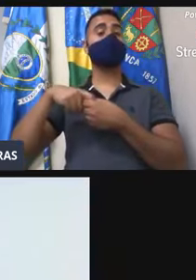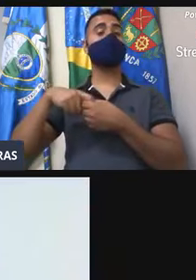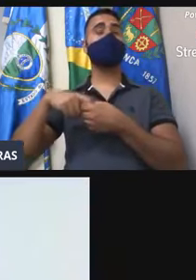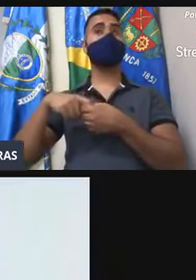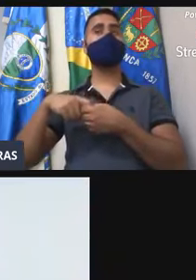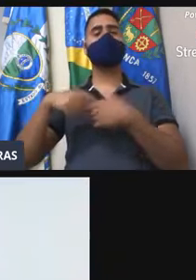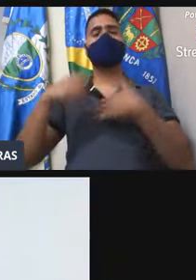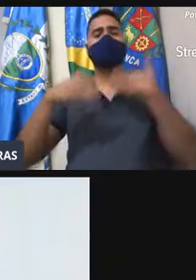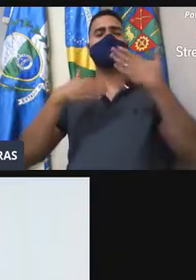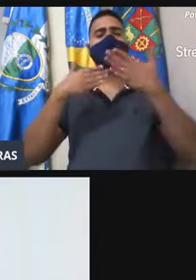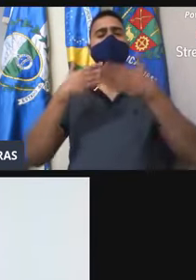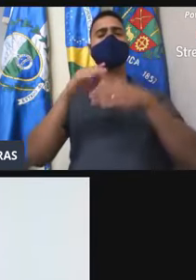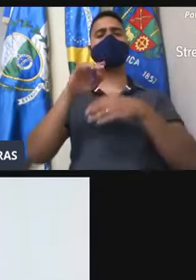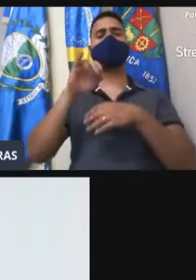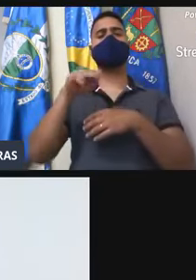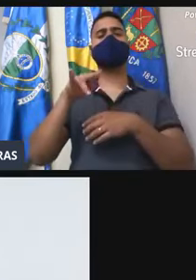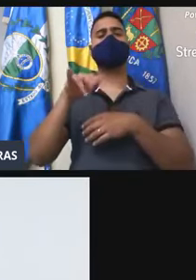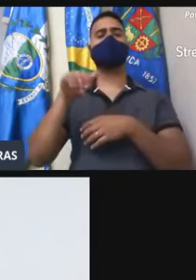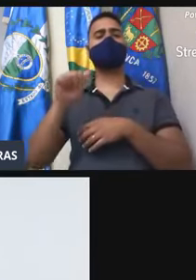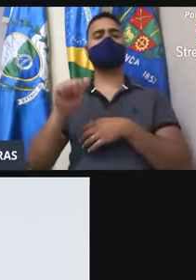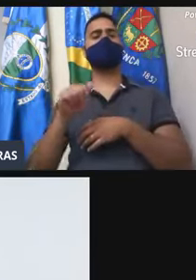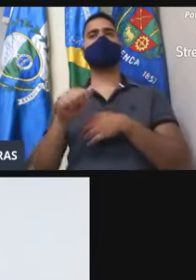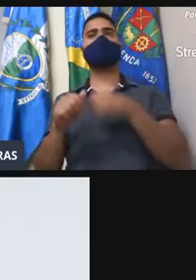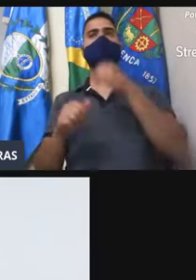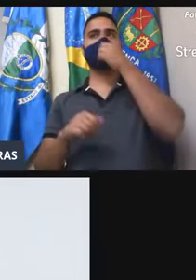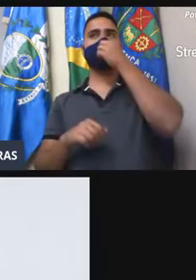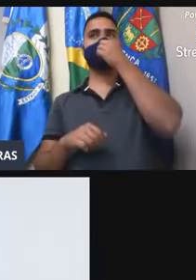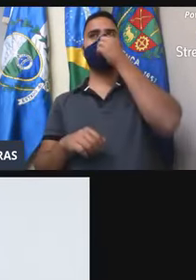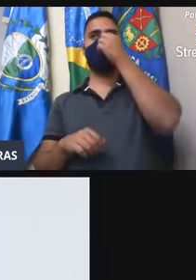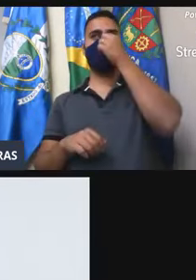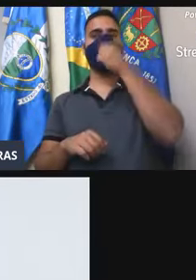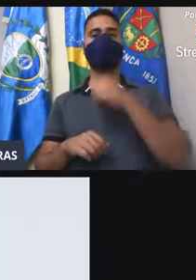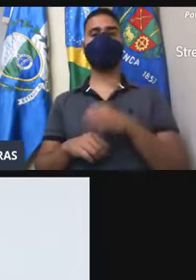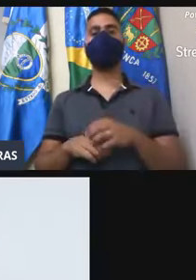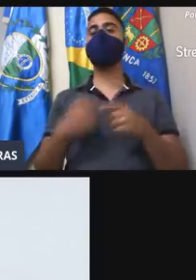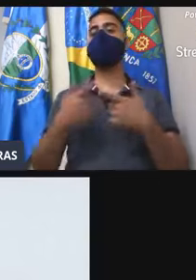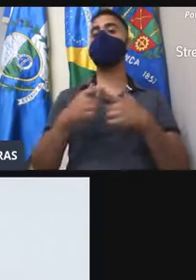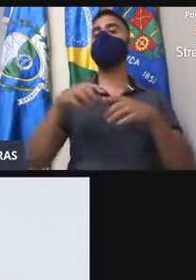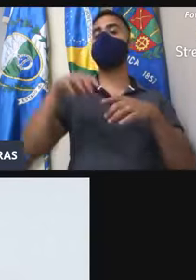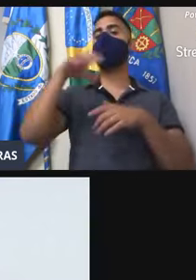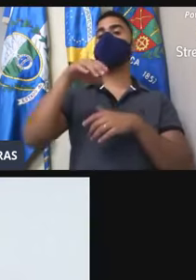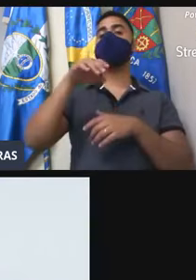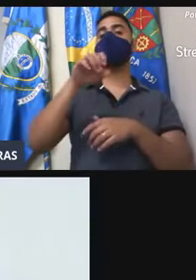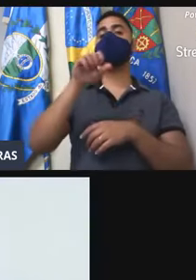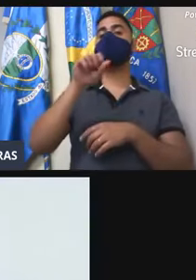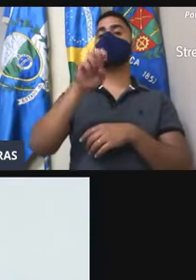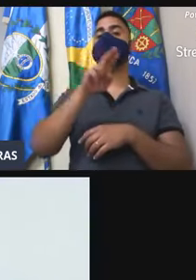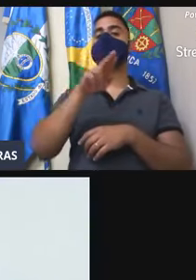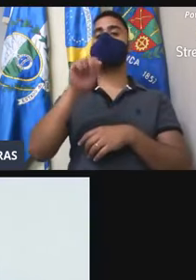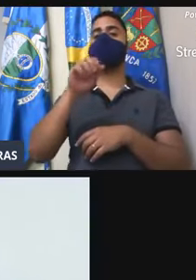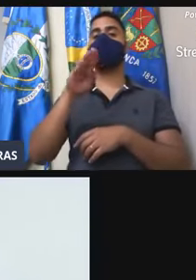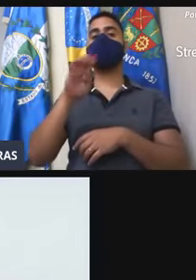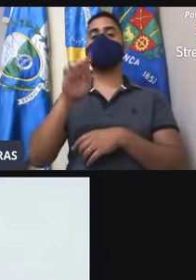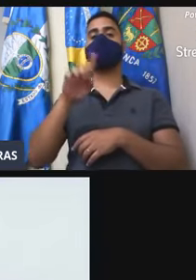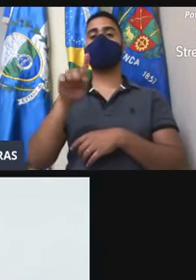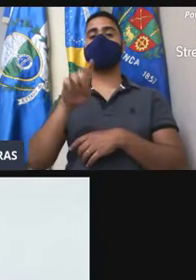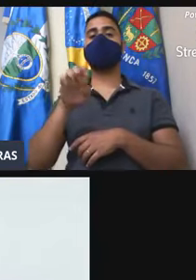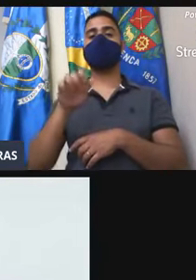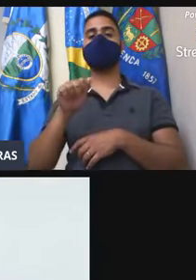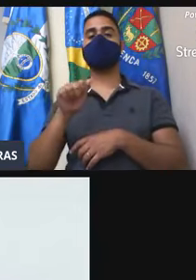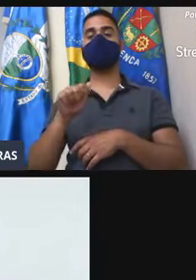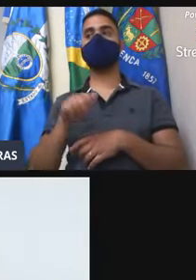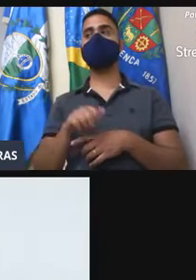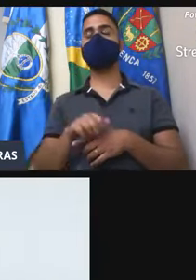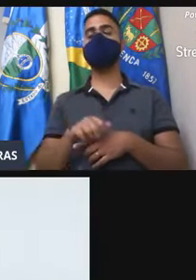daquele processo do INEA, né? Porque um núcleo do Parque Natural Serra da Beleza, ele ocupa